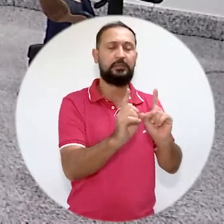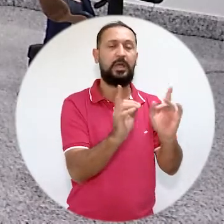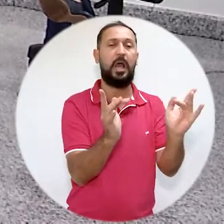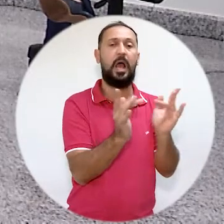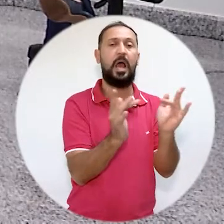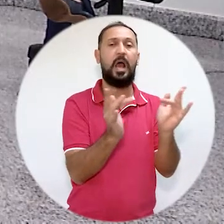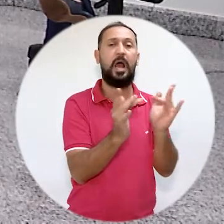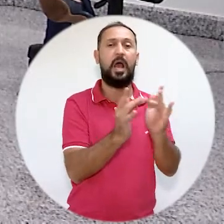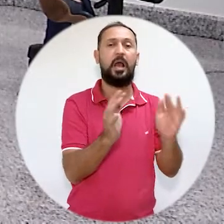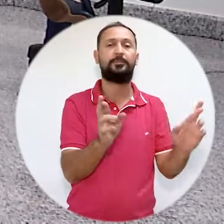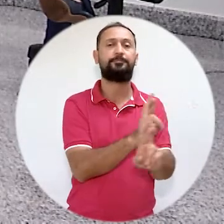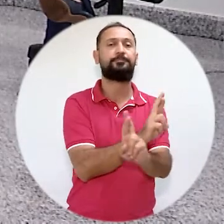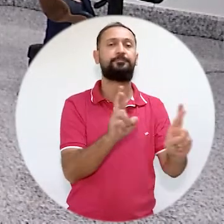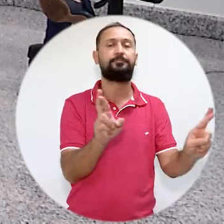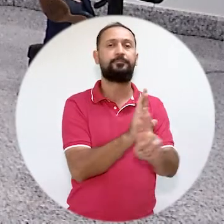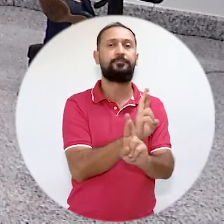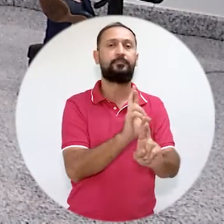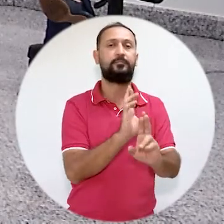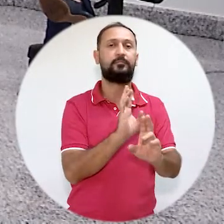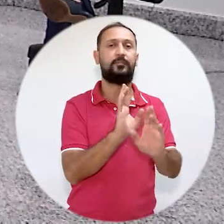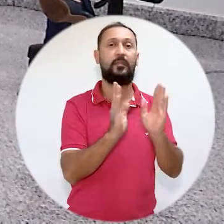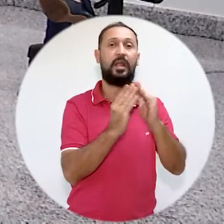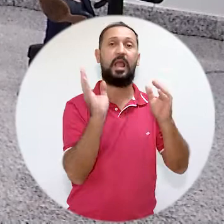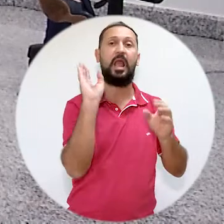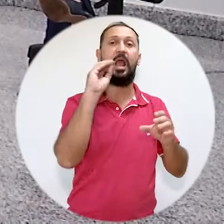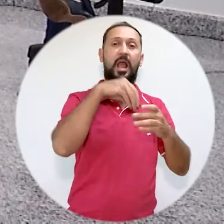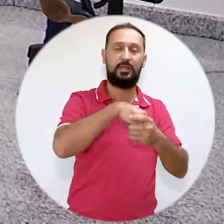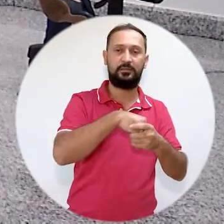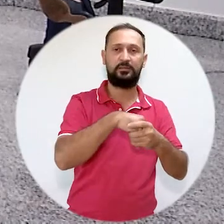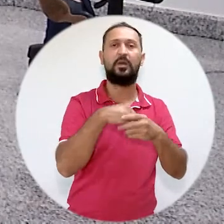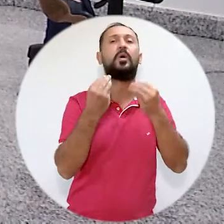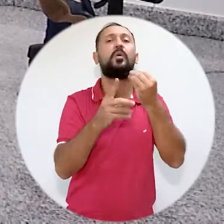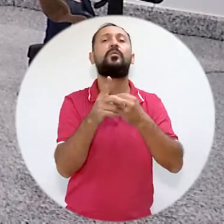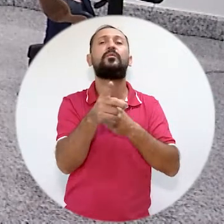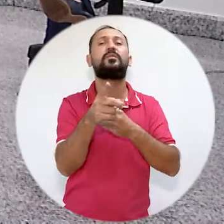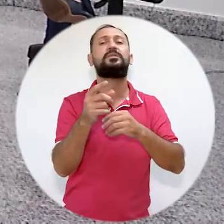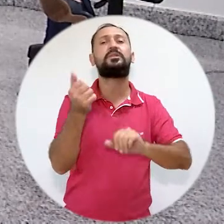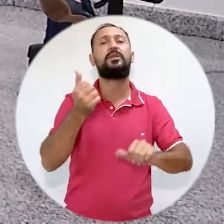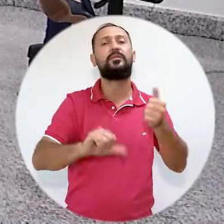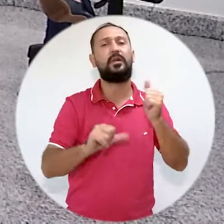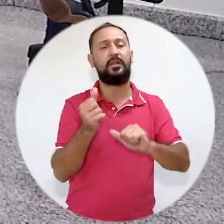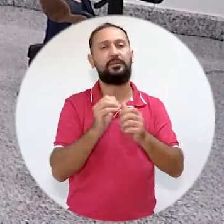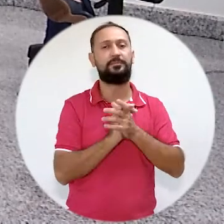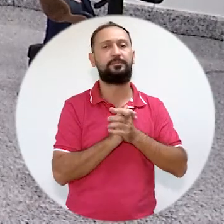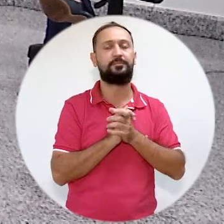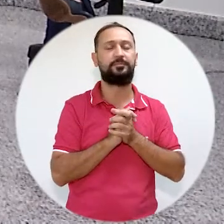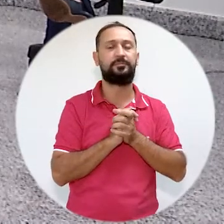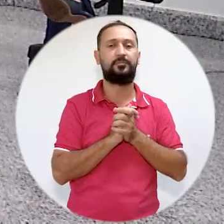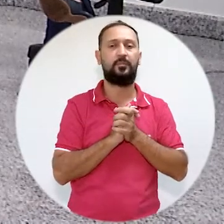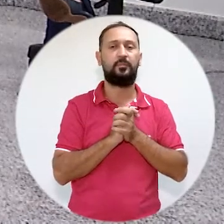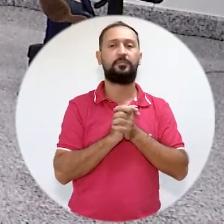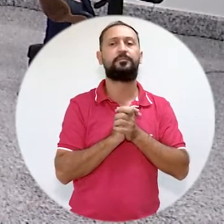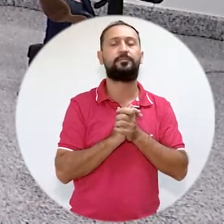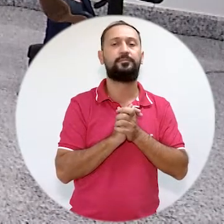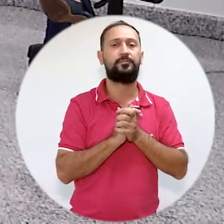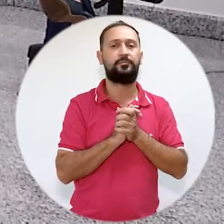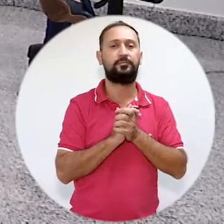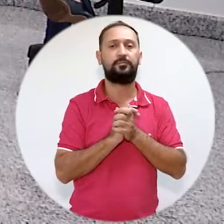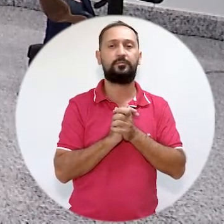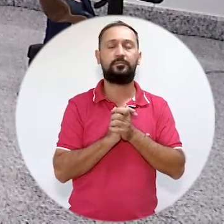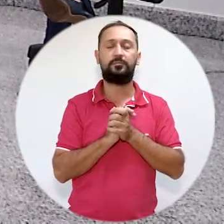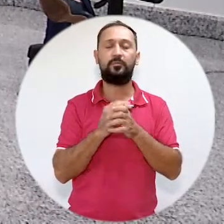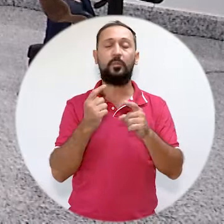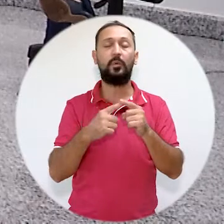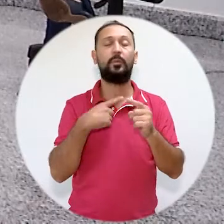a relação no lar dos casais. Como é que você tem avaliado? Até porque implicou